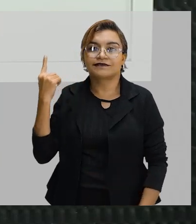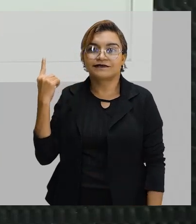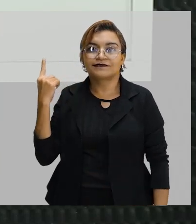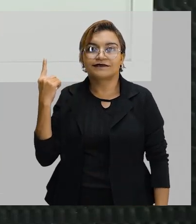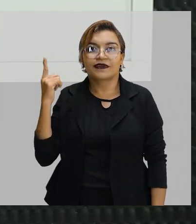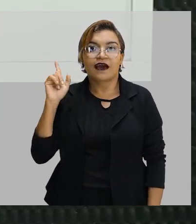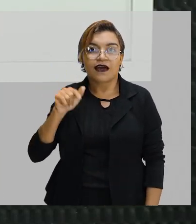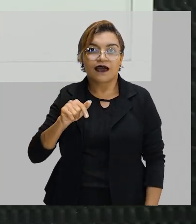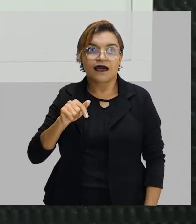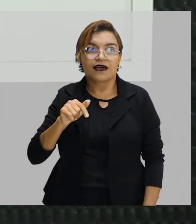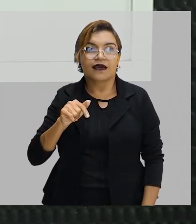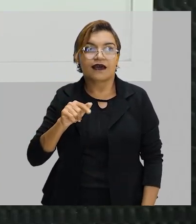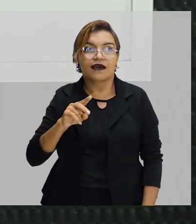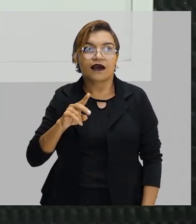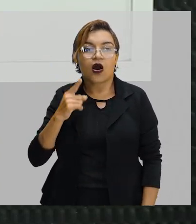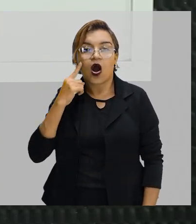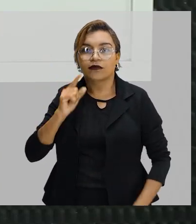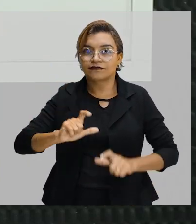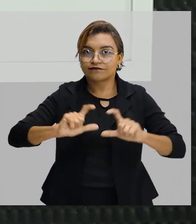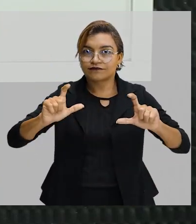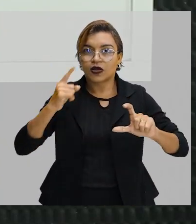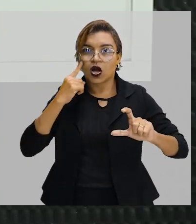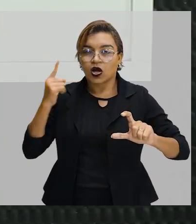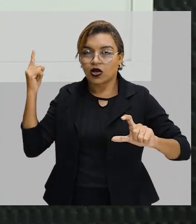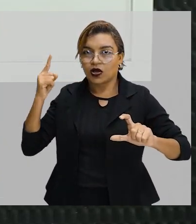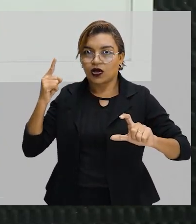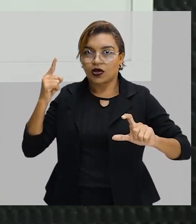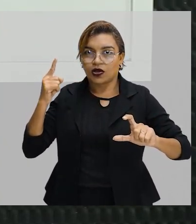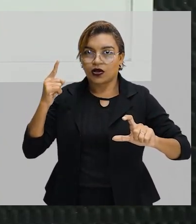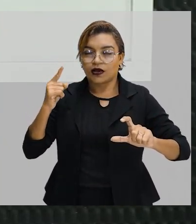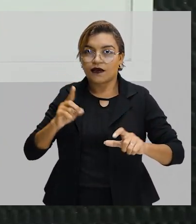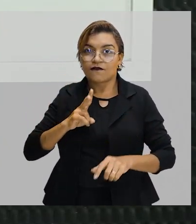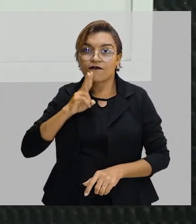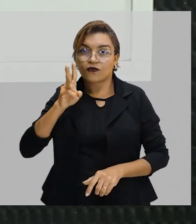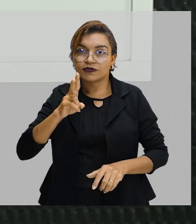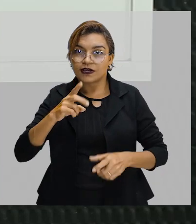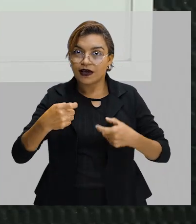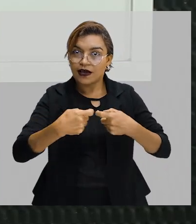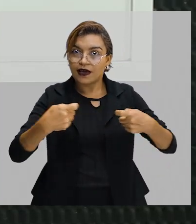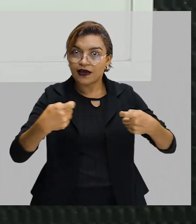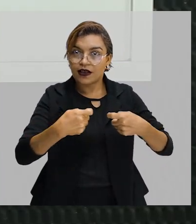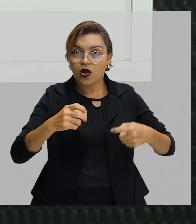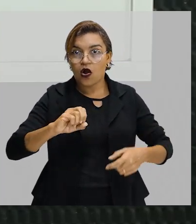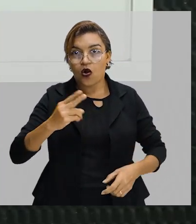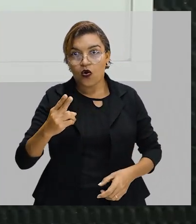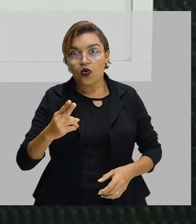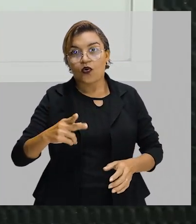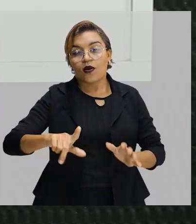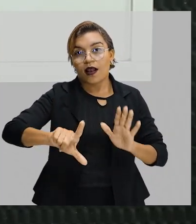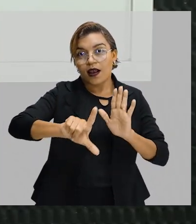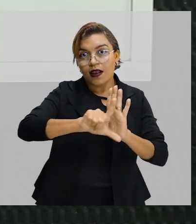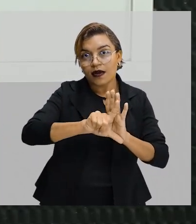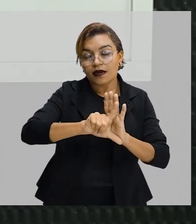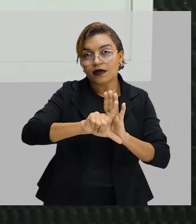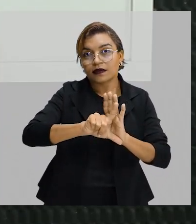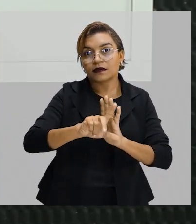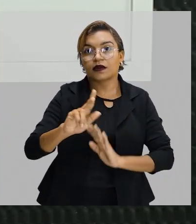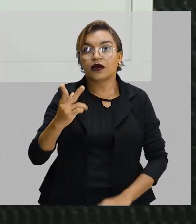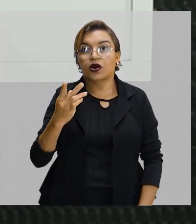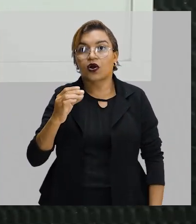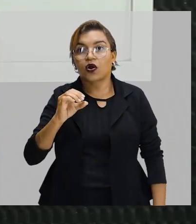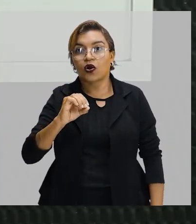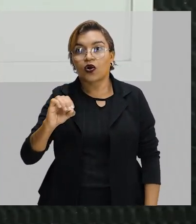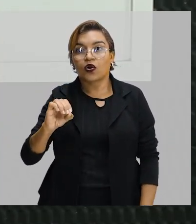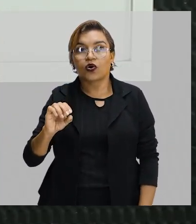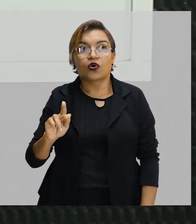justamente esta forçazinha, né, chamada de força elástica, ou lei de Hooke. Tá certo?